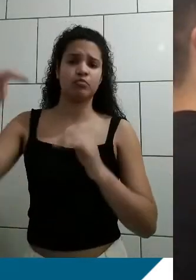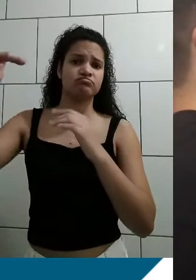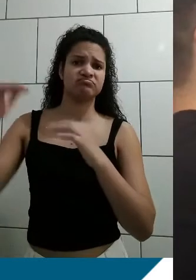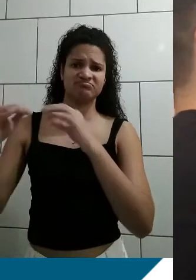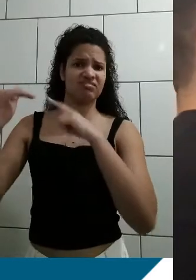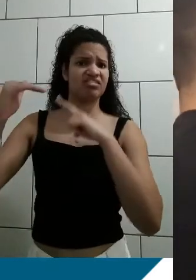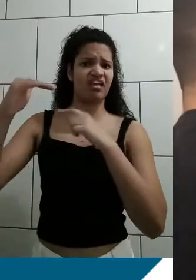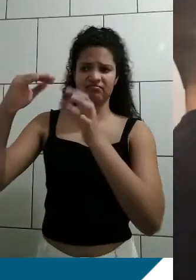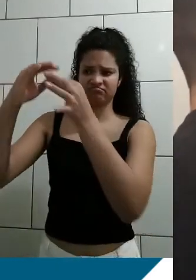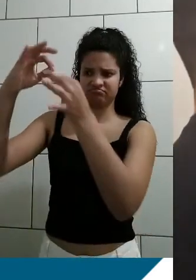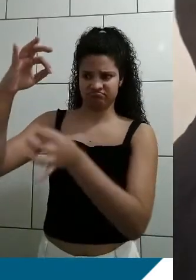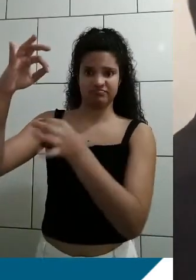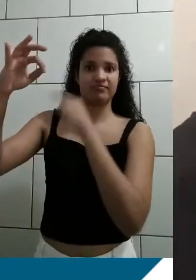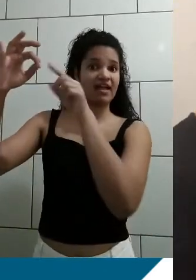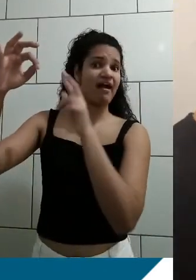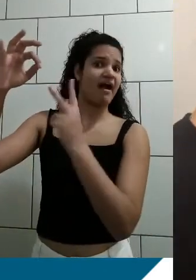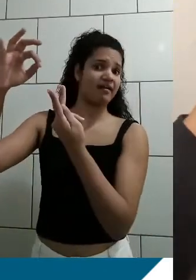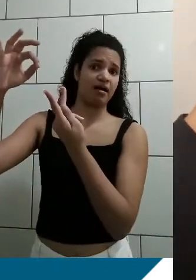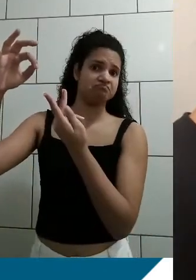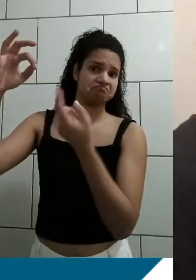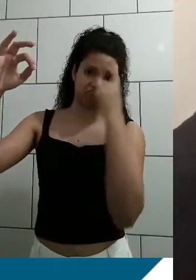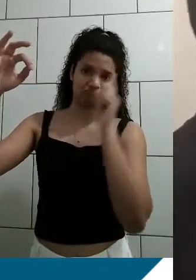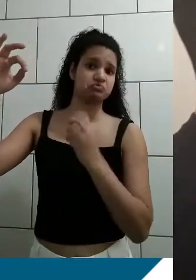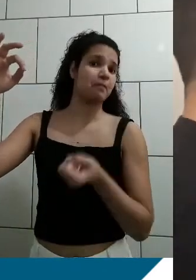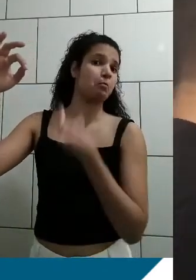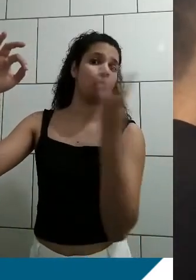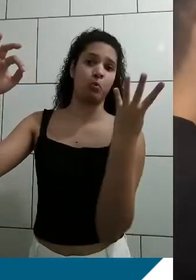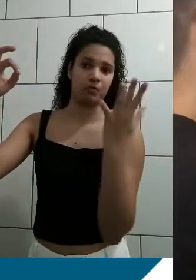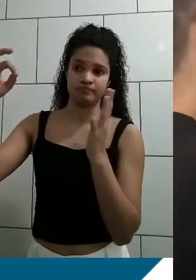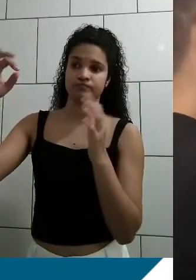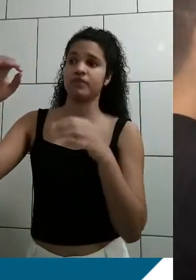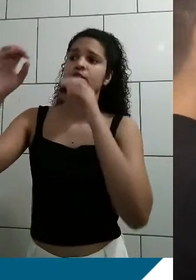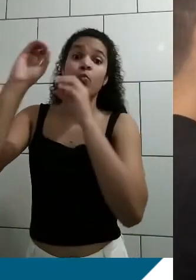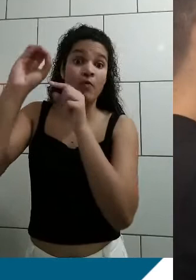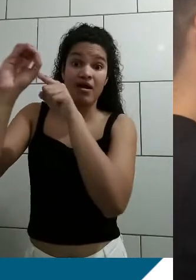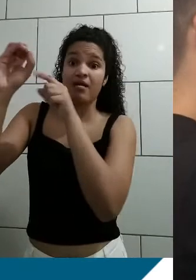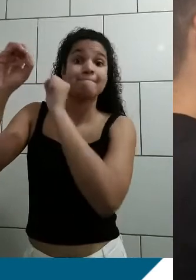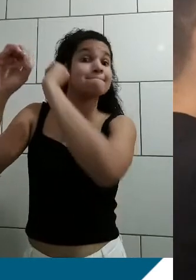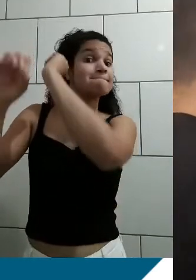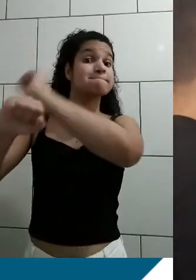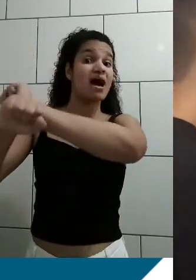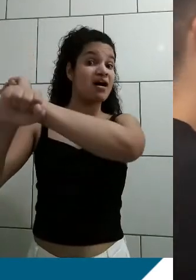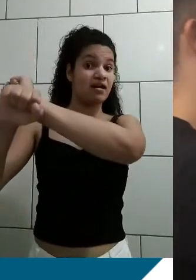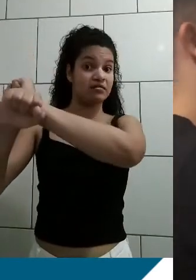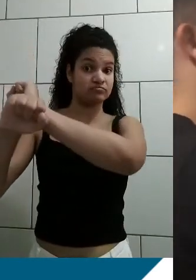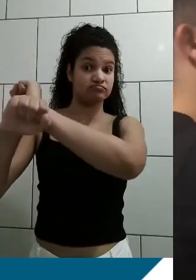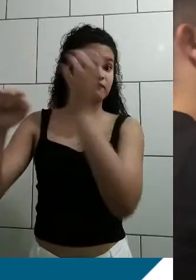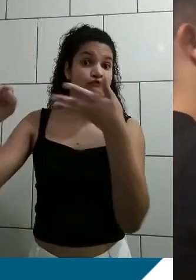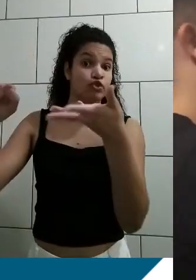e ele está inicialmente parado, está com uma velocidade zerada nesse caso